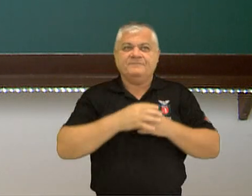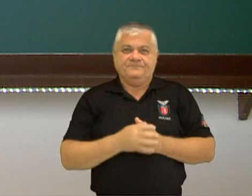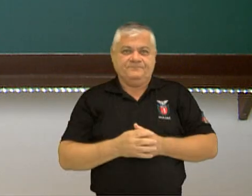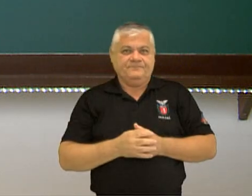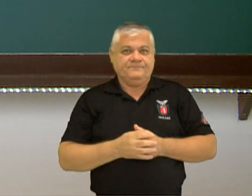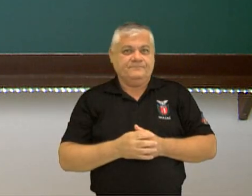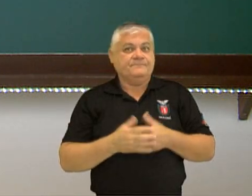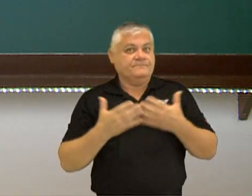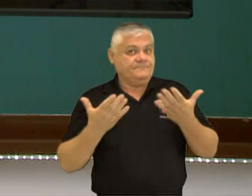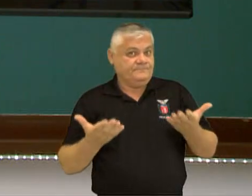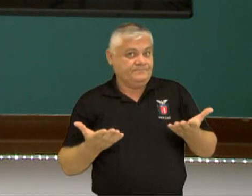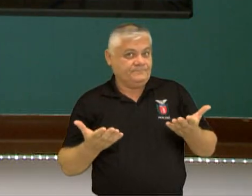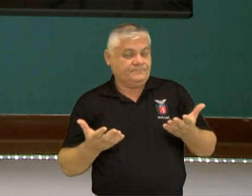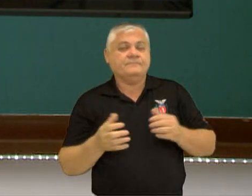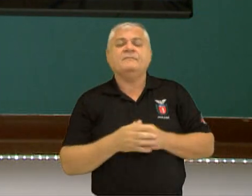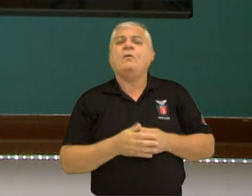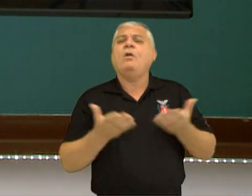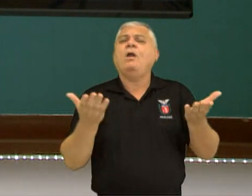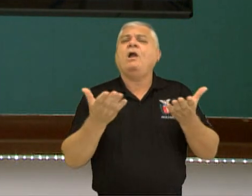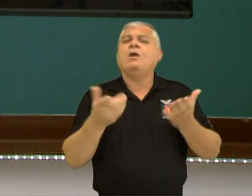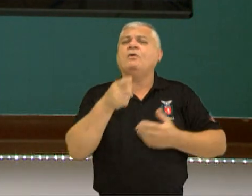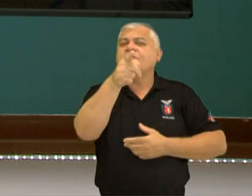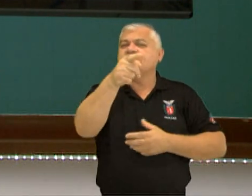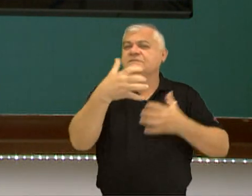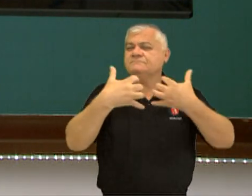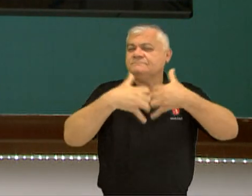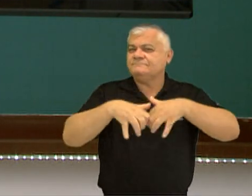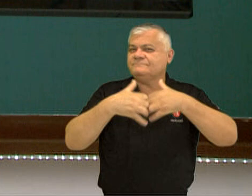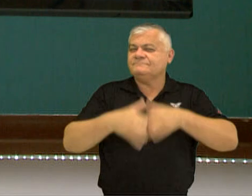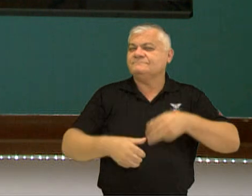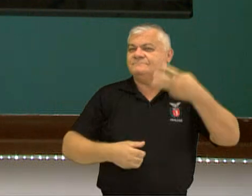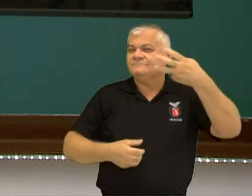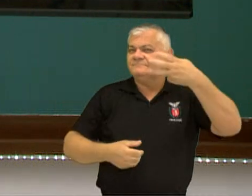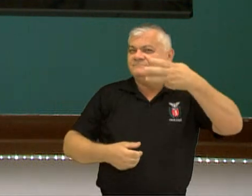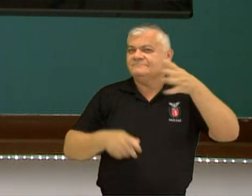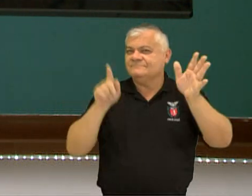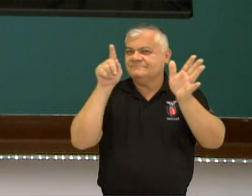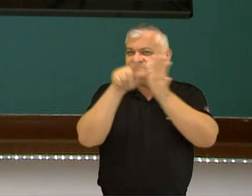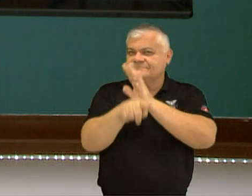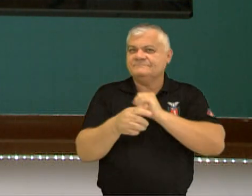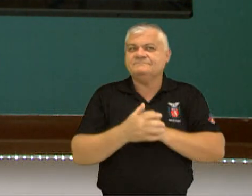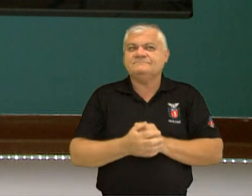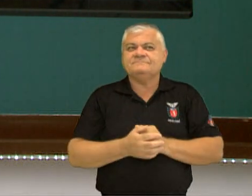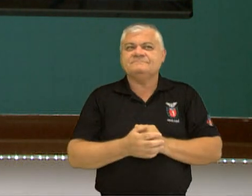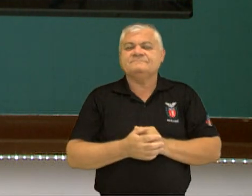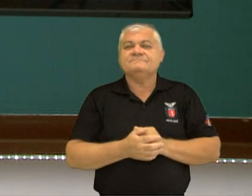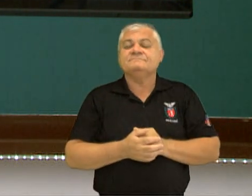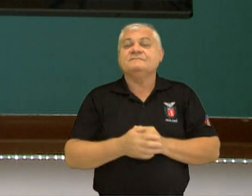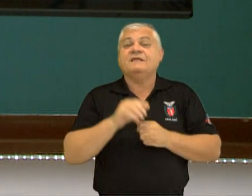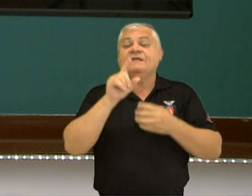Agora que a gente já falou sobre tudo isso, vamos para o nosso terceiro quiz. Indique a